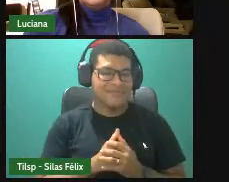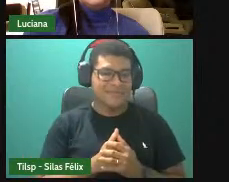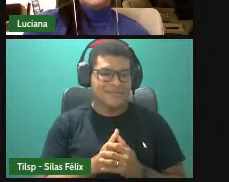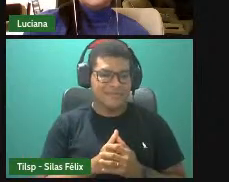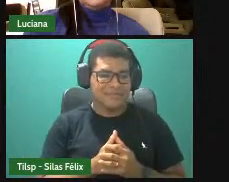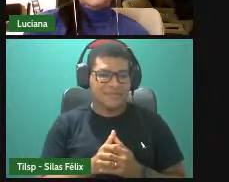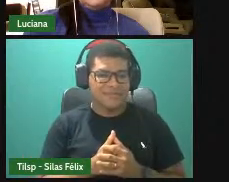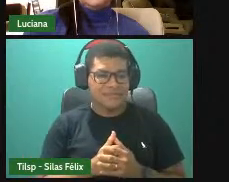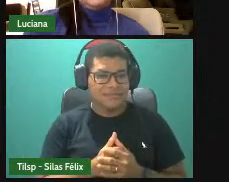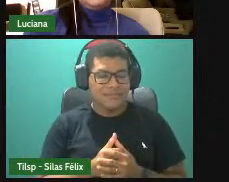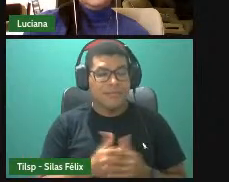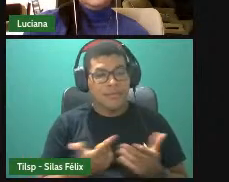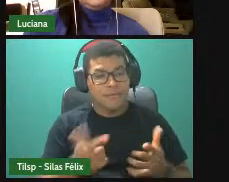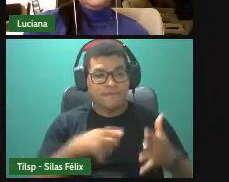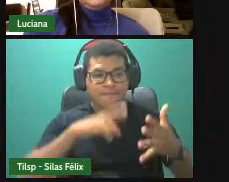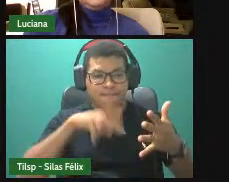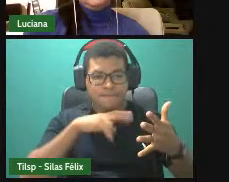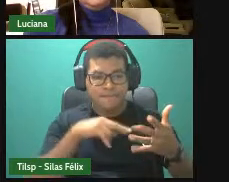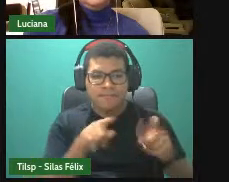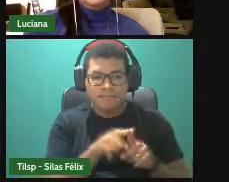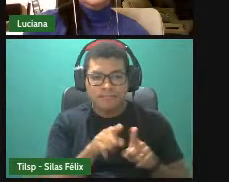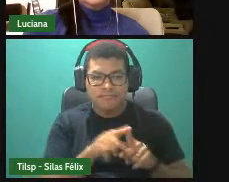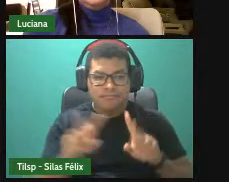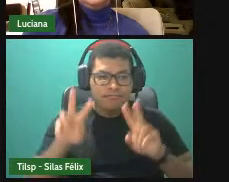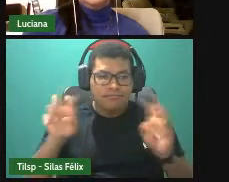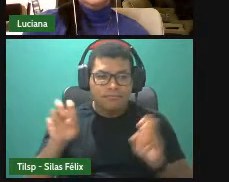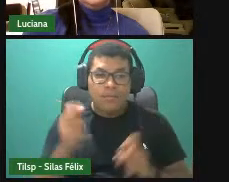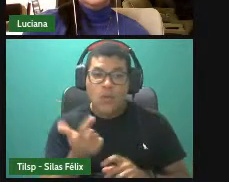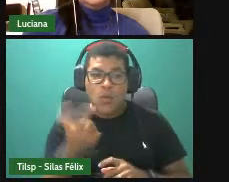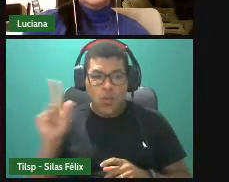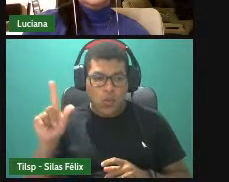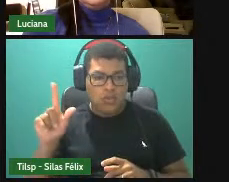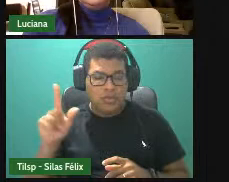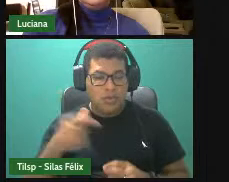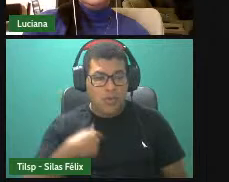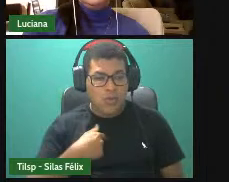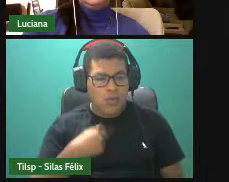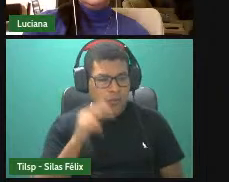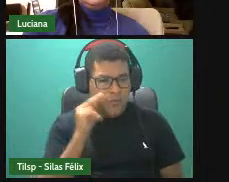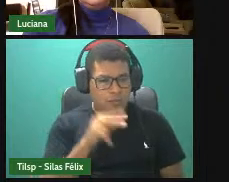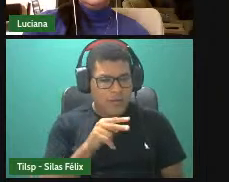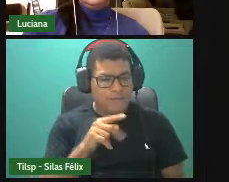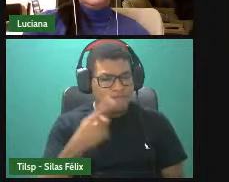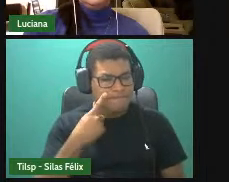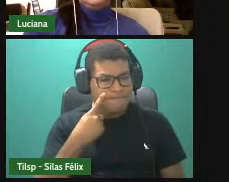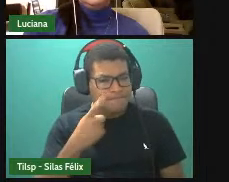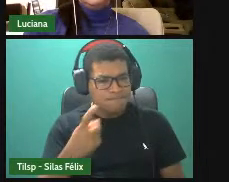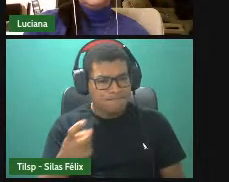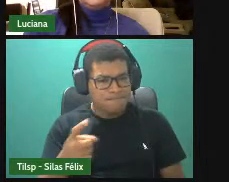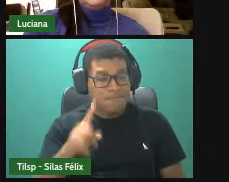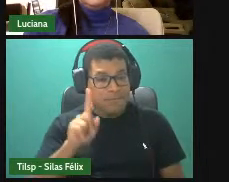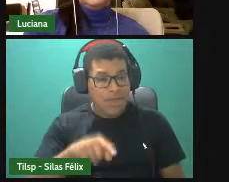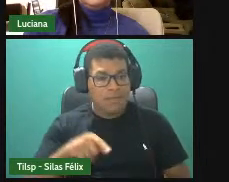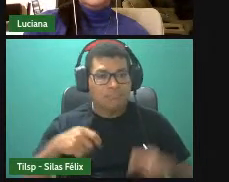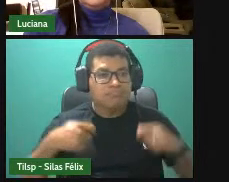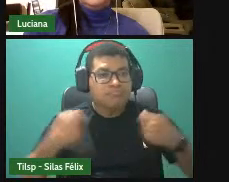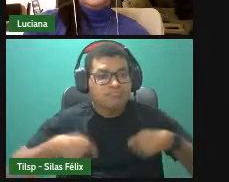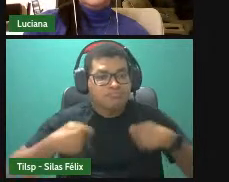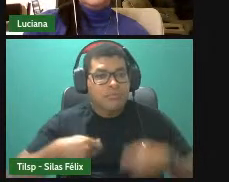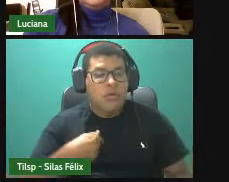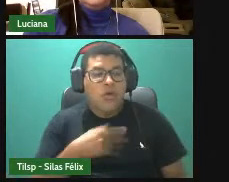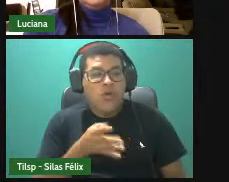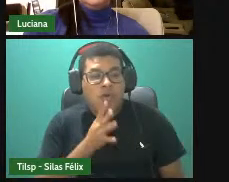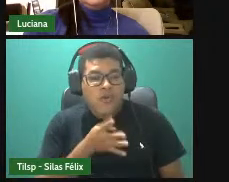a questão da perícia levanta uma outra situação que eu acho muito interessante, que é a necessidade de conhecer